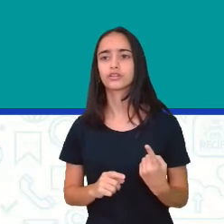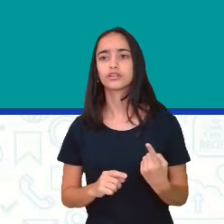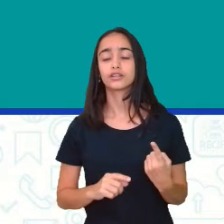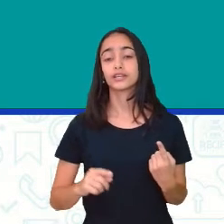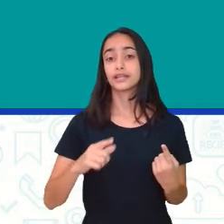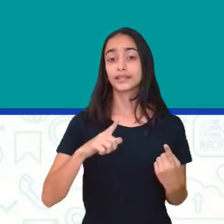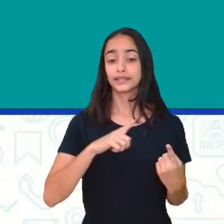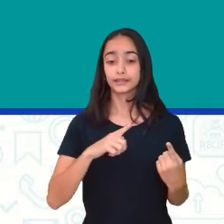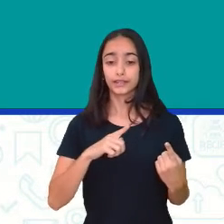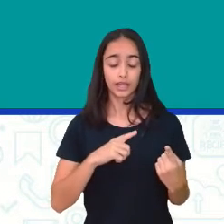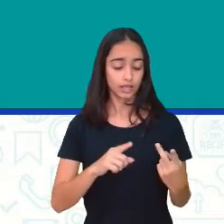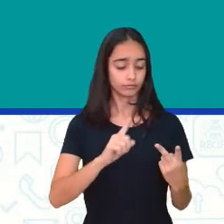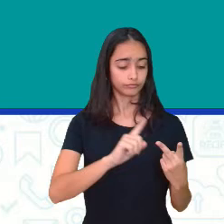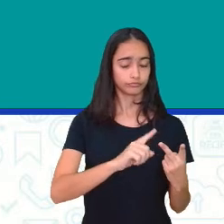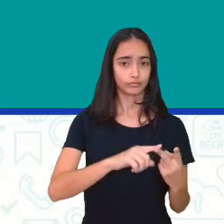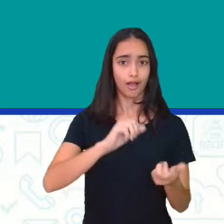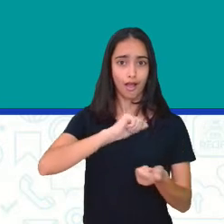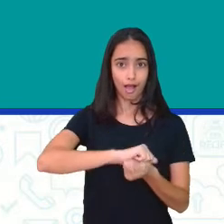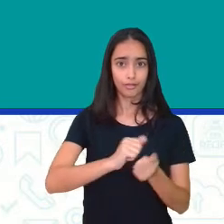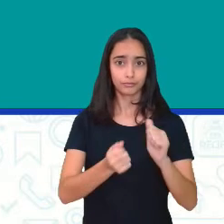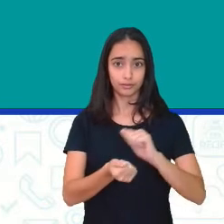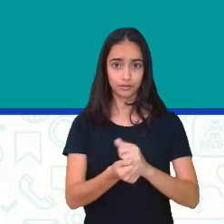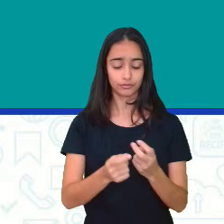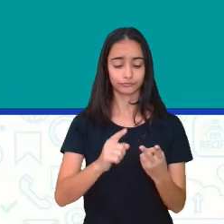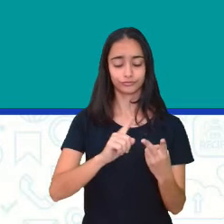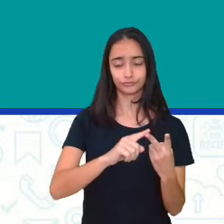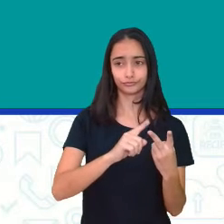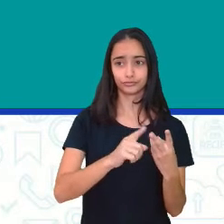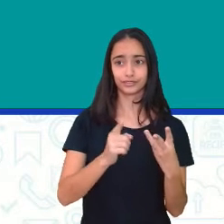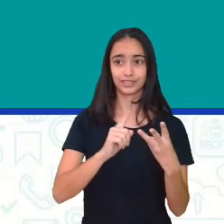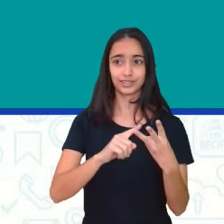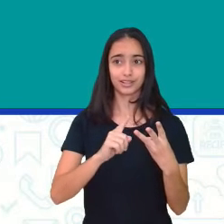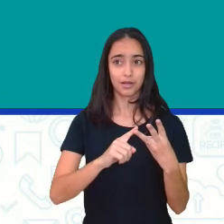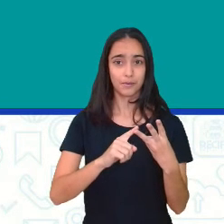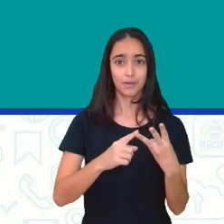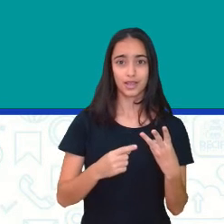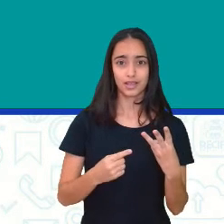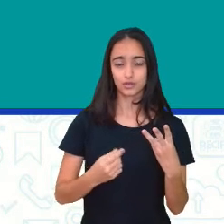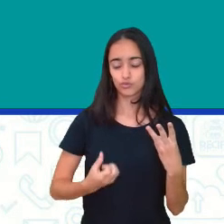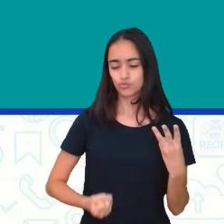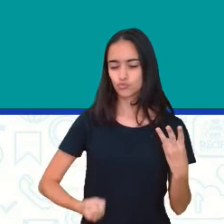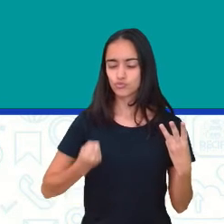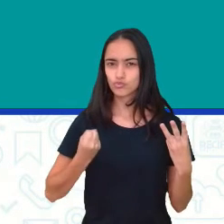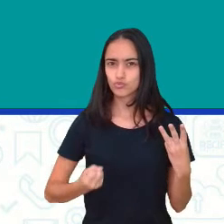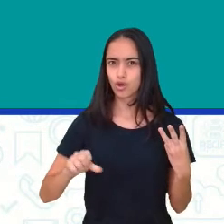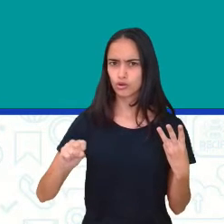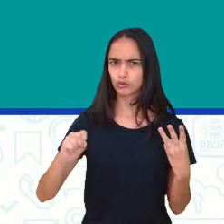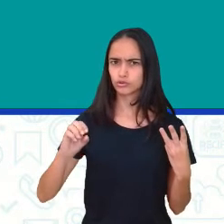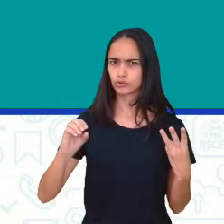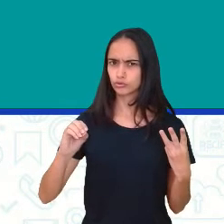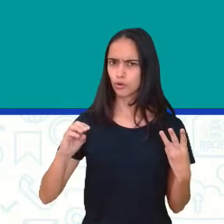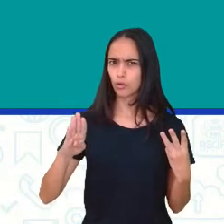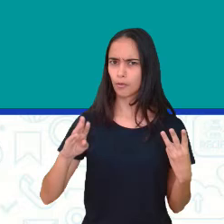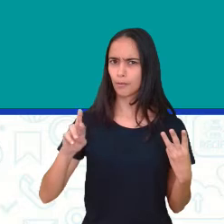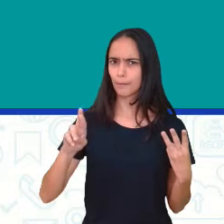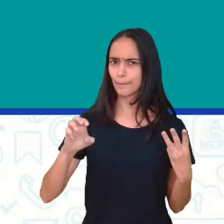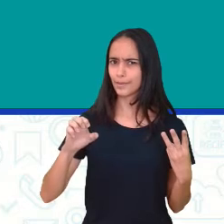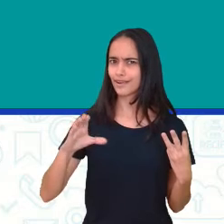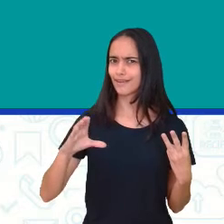Nós temos aí também a adaptação, a sobrecarga, a continuidade